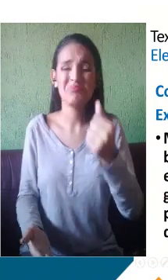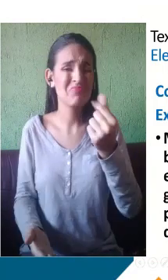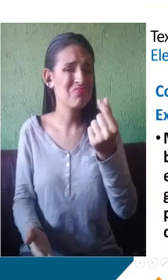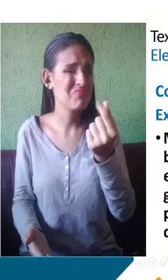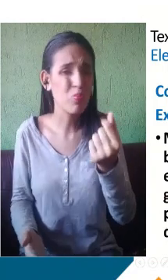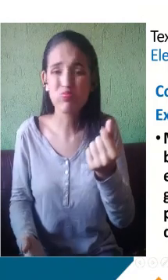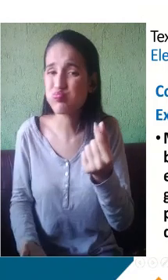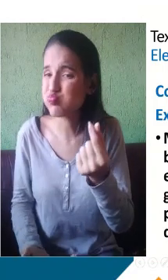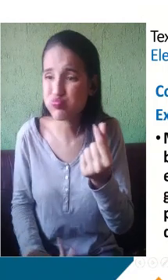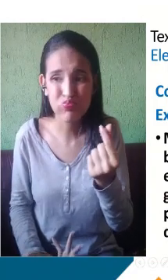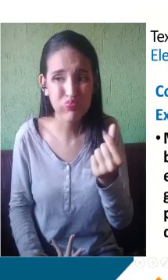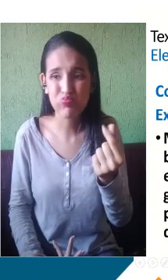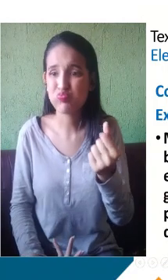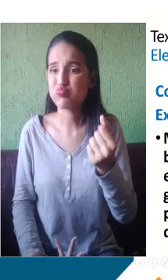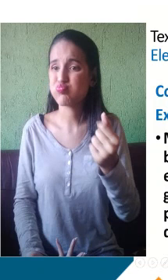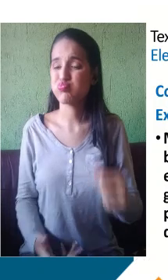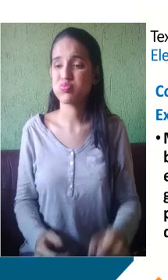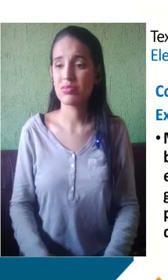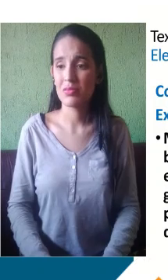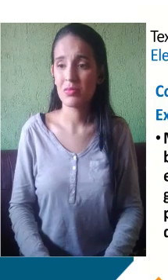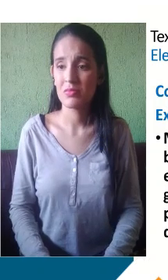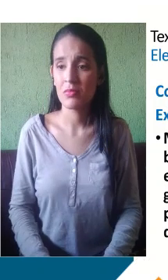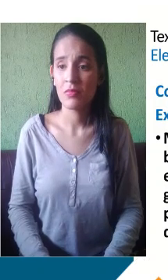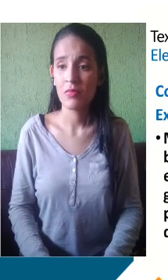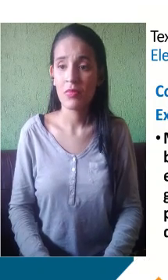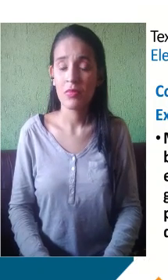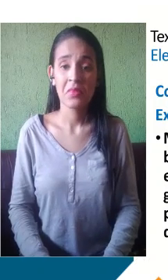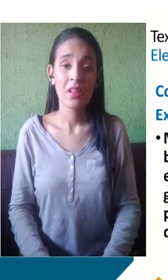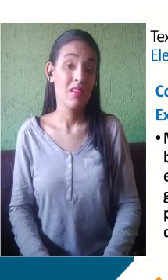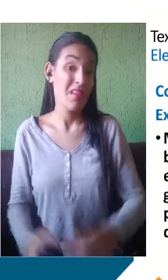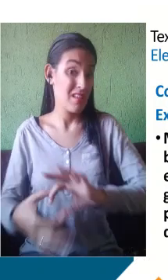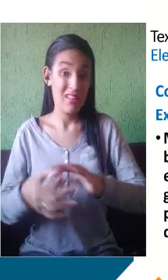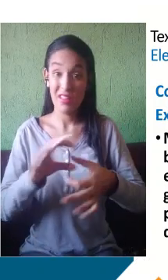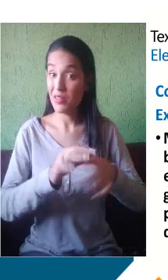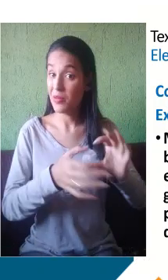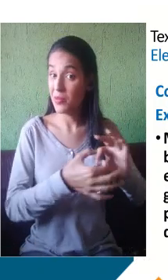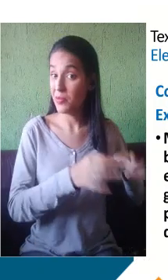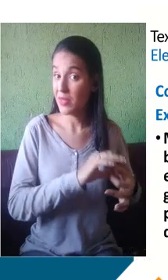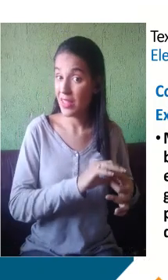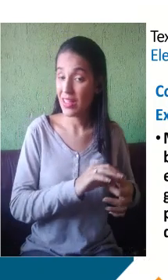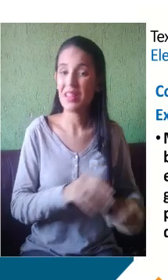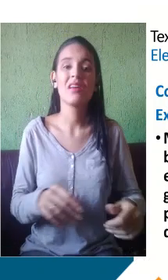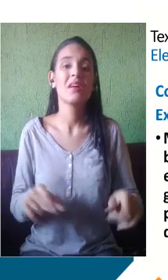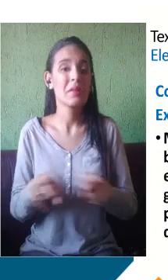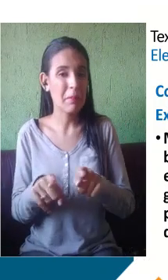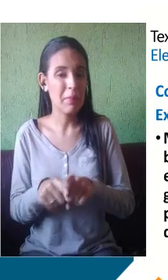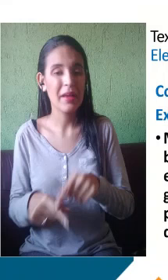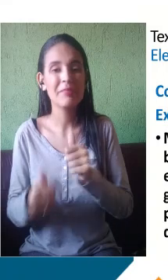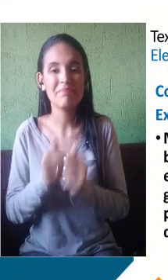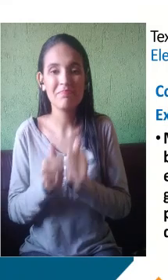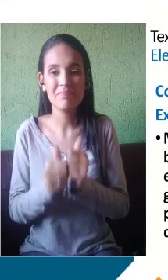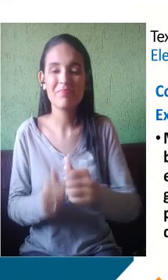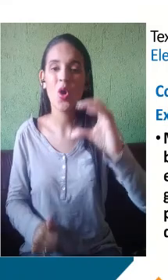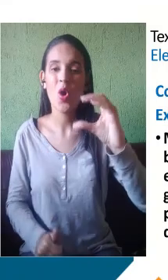né, falando sobre a questão dos grandes eventos que serão sediados pelo Rio de Janeiro. Na época eram Olimpíadas e depois a Copa.